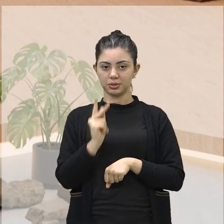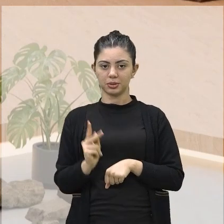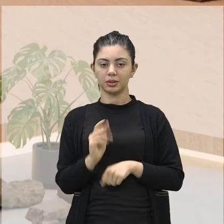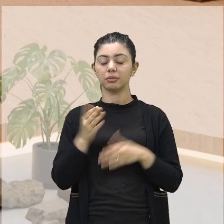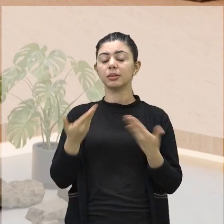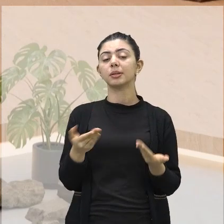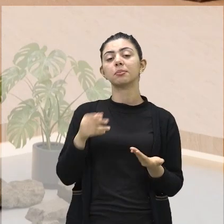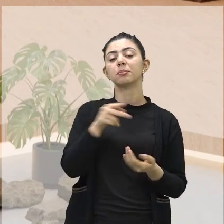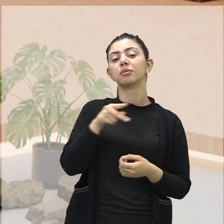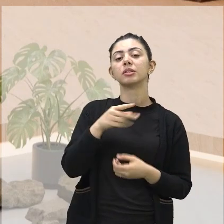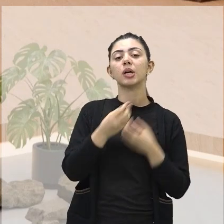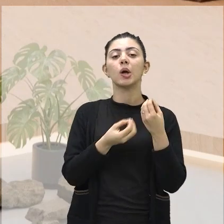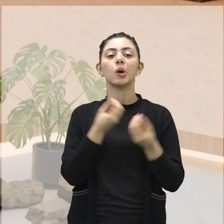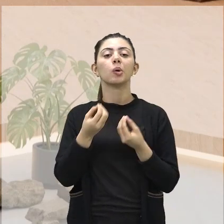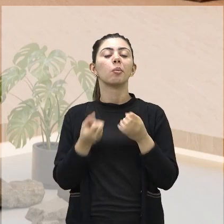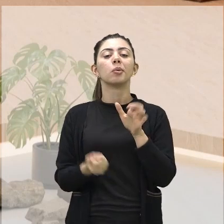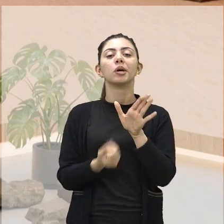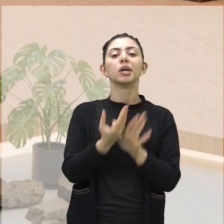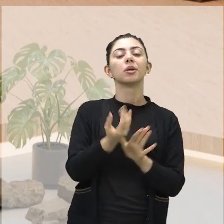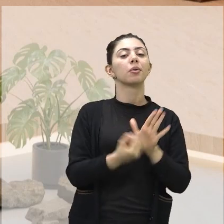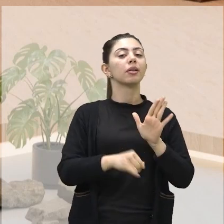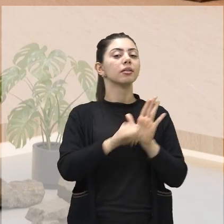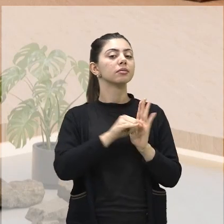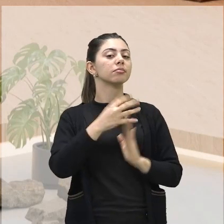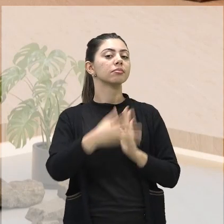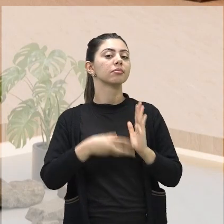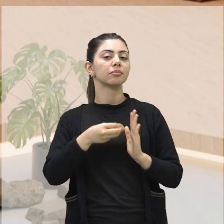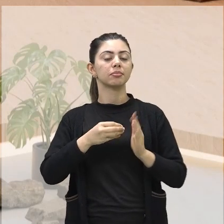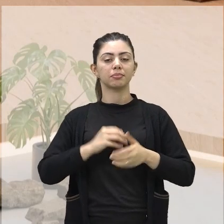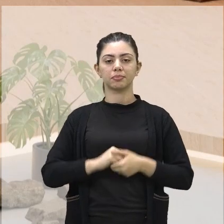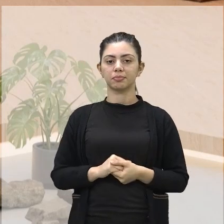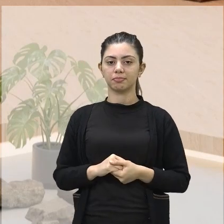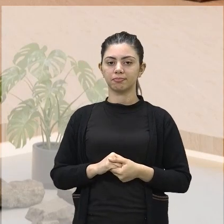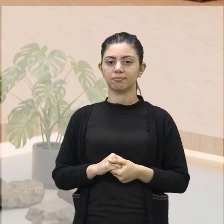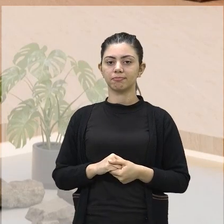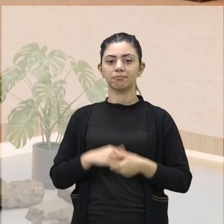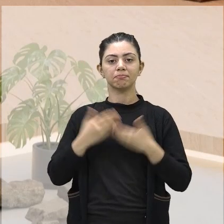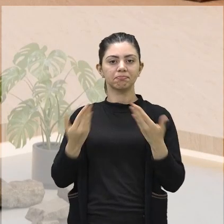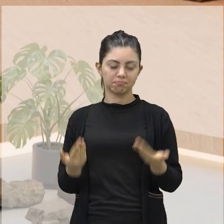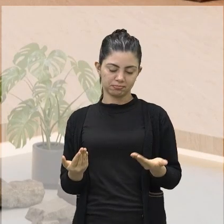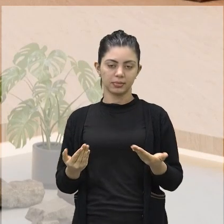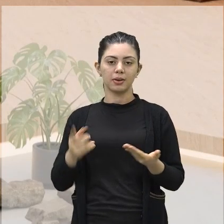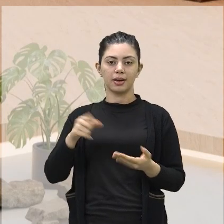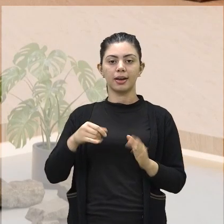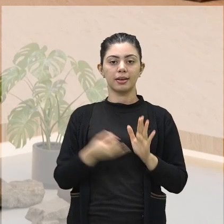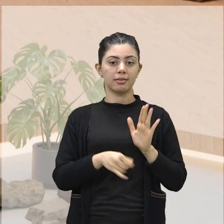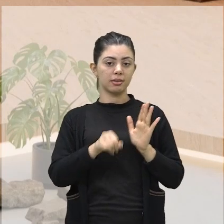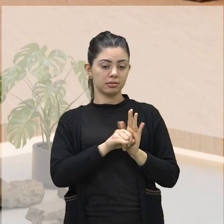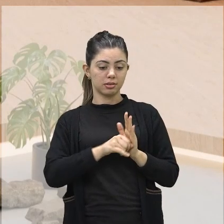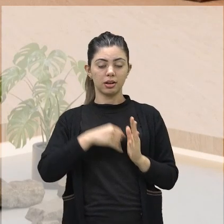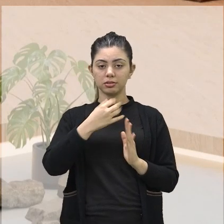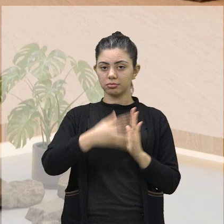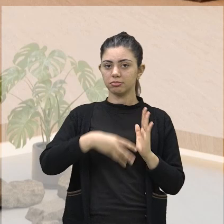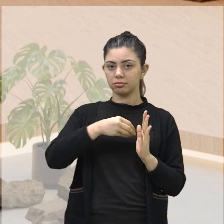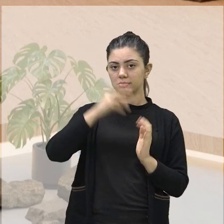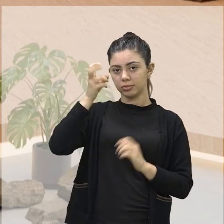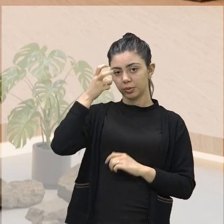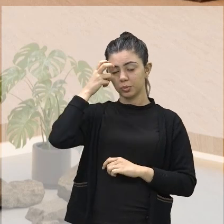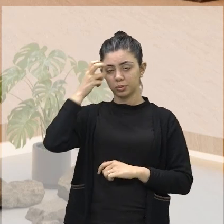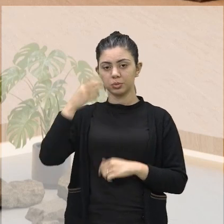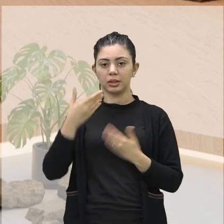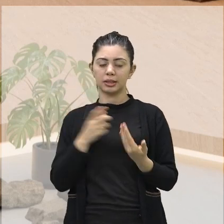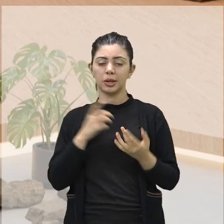Michele, como se formou a identidade cultural amazônica? Bem, a identidade amazônica ela está intimamente ligada com